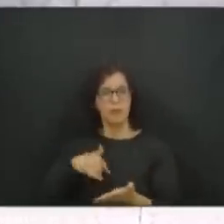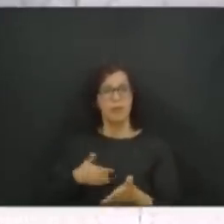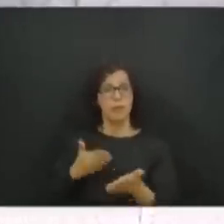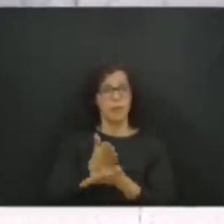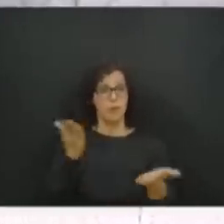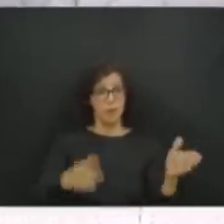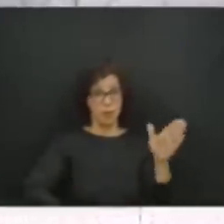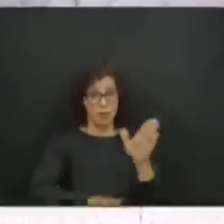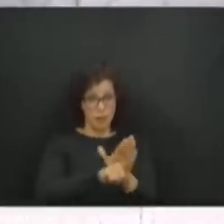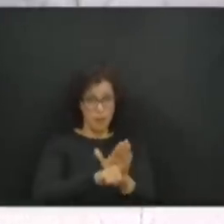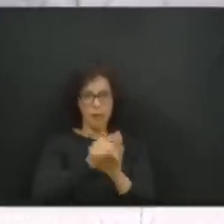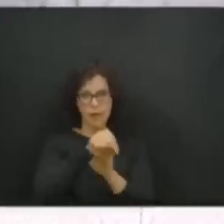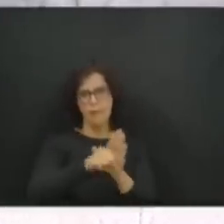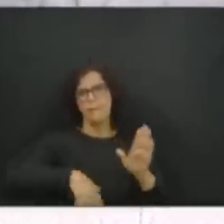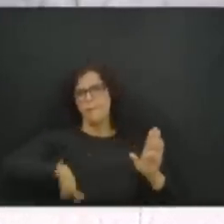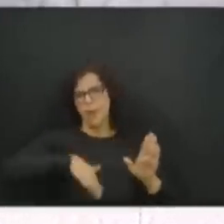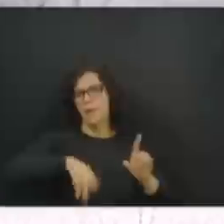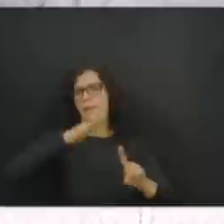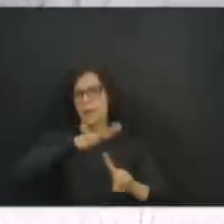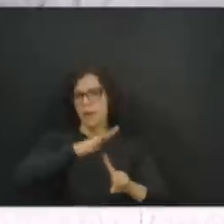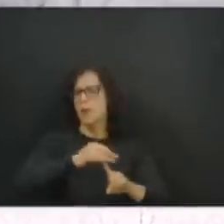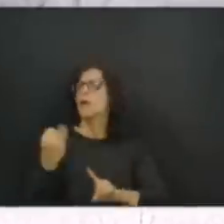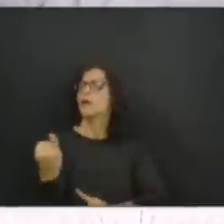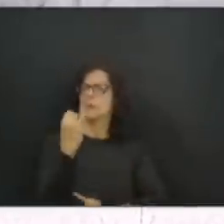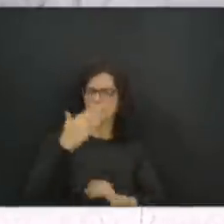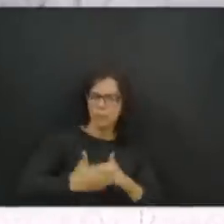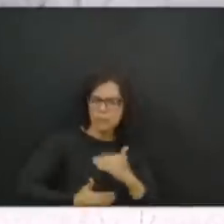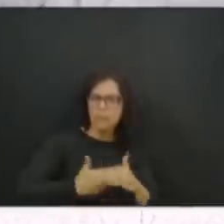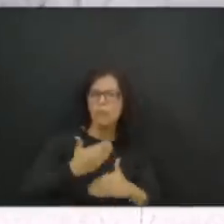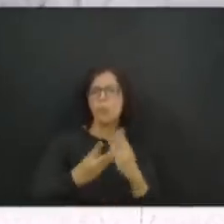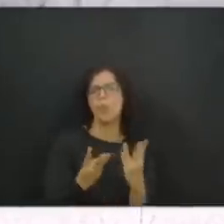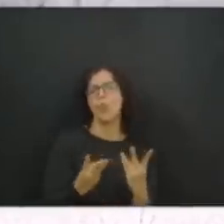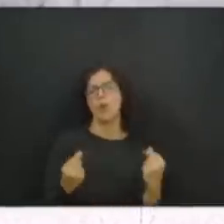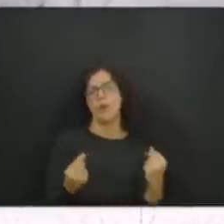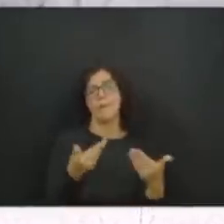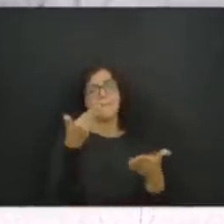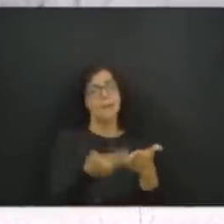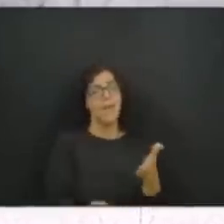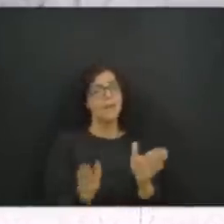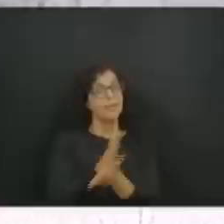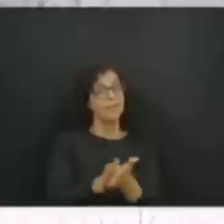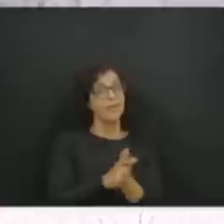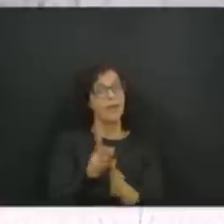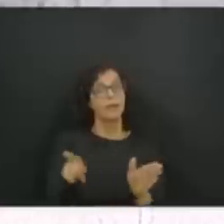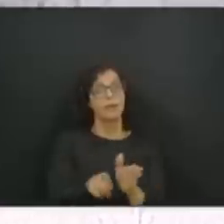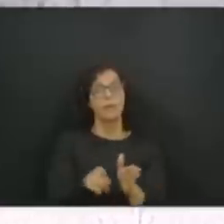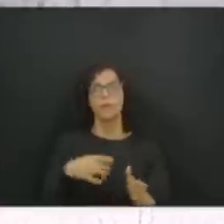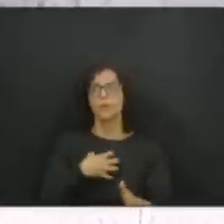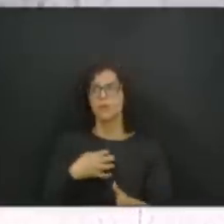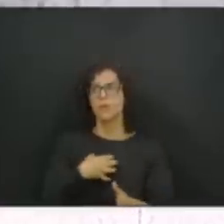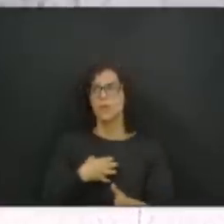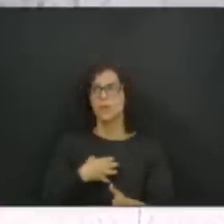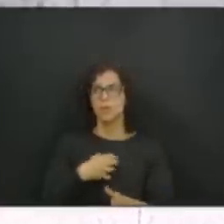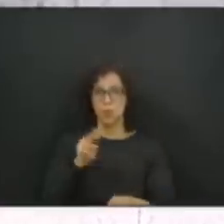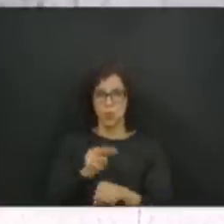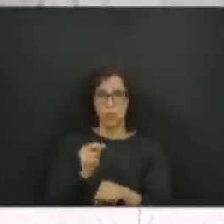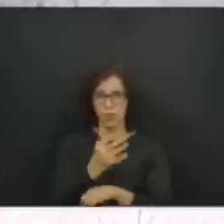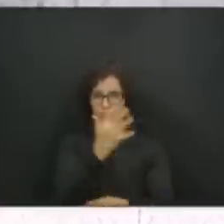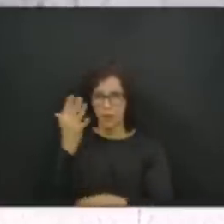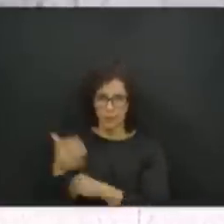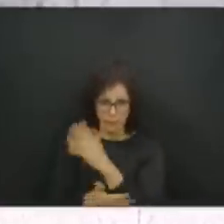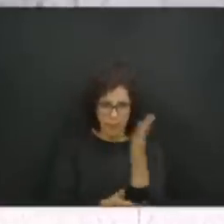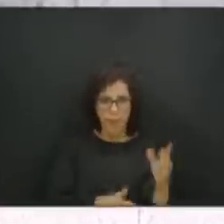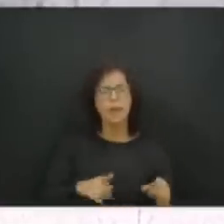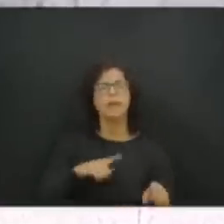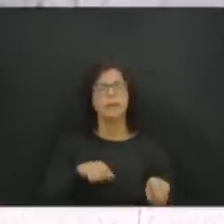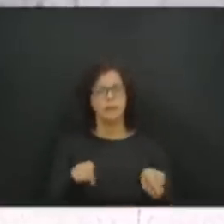aprovando aqui hoje é da maior importância para o desenvolvimento sem perder de vista naturalmente falar a preservação do meio